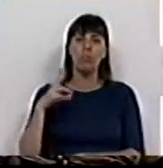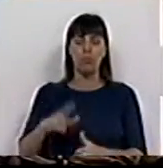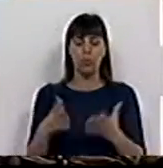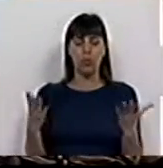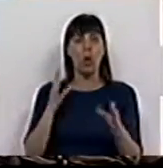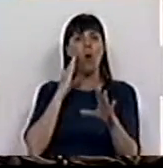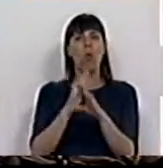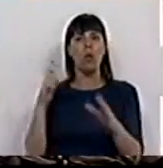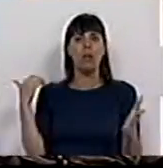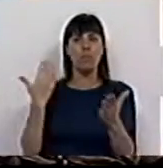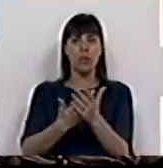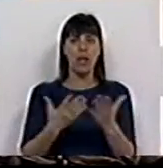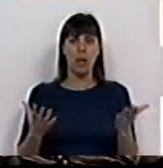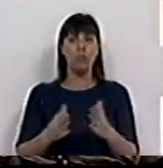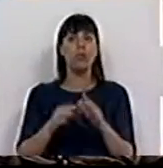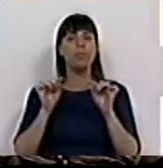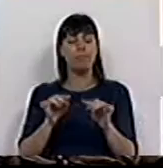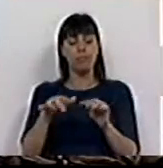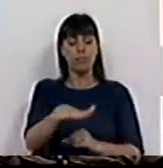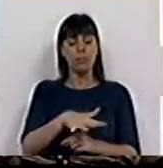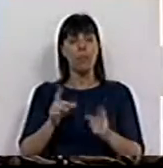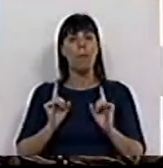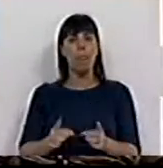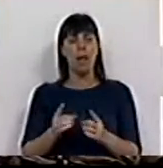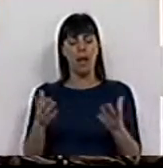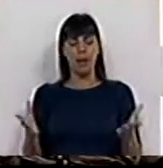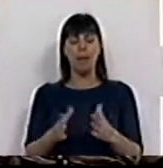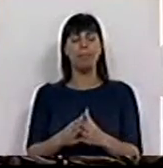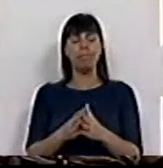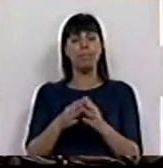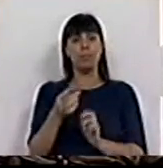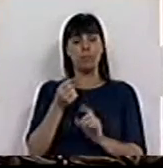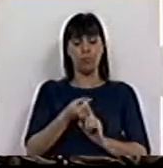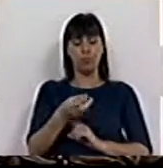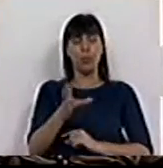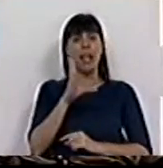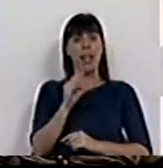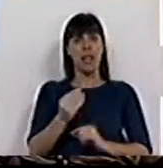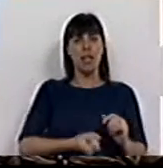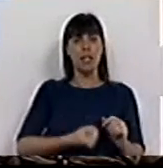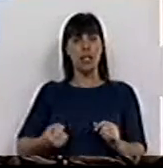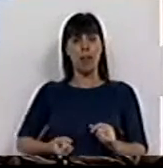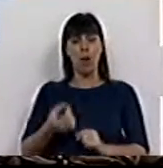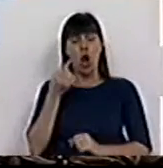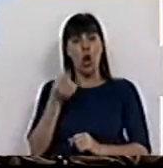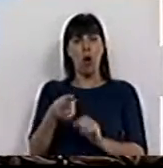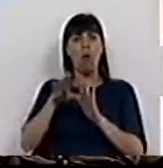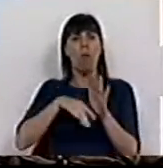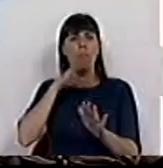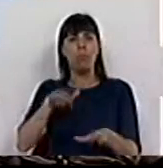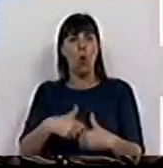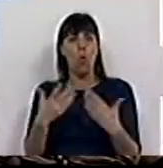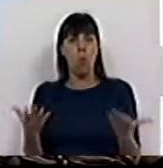Portugal nos últimos anos. E é neste cenário, onde 9 em cada 10 dos empregos criados são